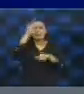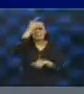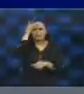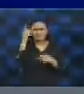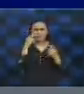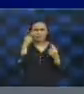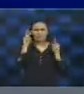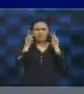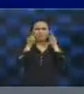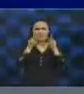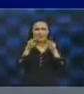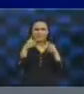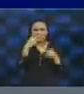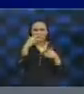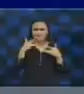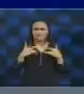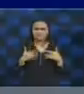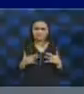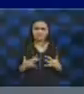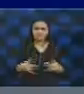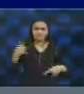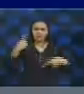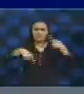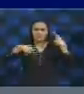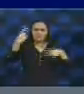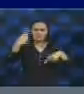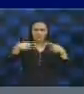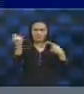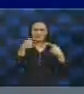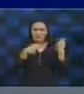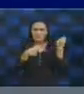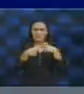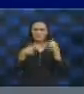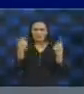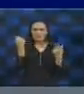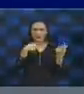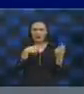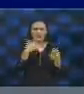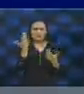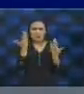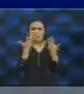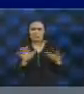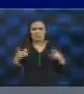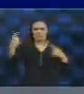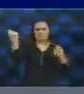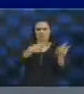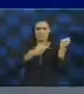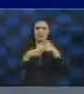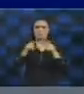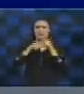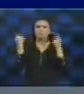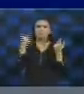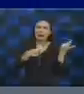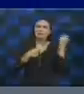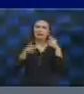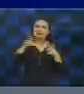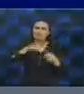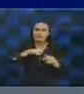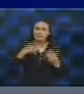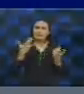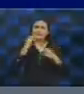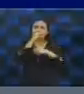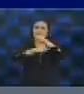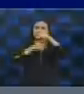assistem isso. E mais triste ainda é ver um discurso que diz que não quer falar de baixaria e só fala baixaria. A internet